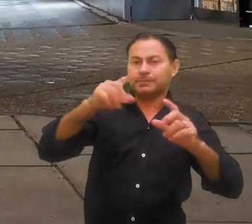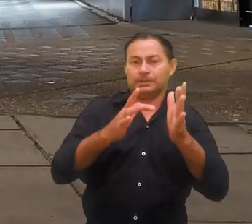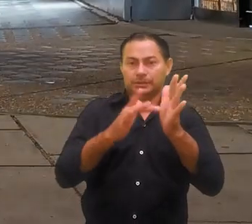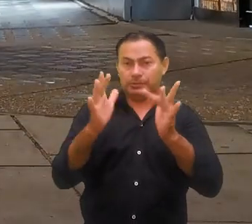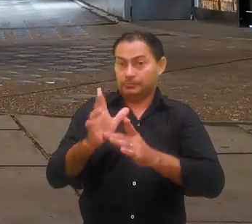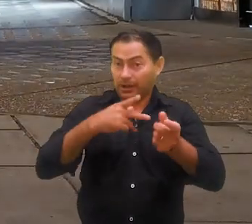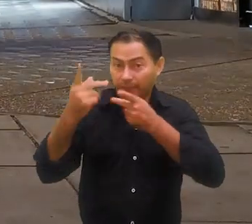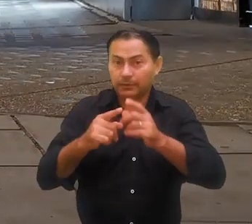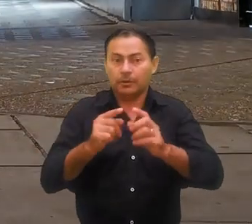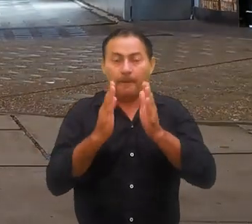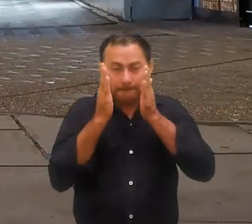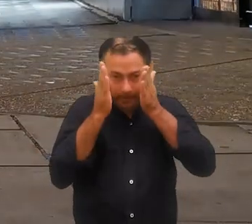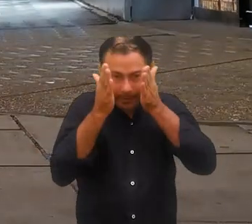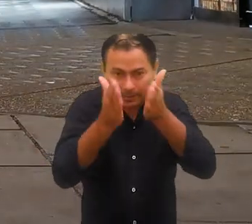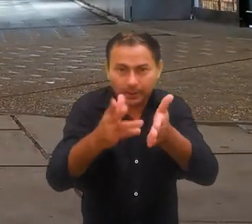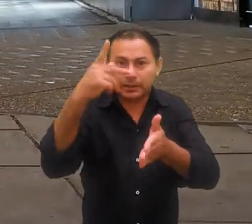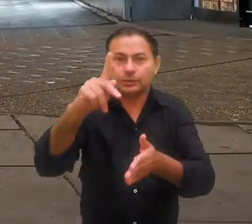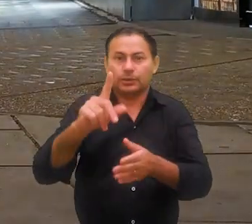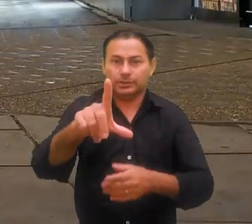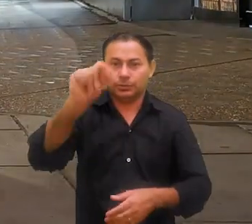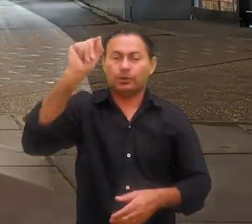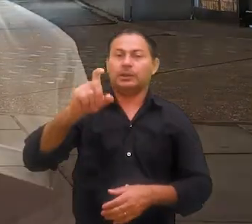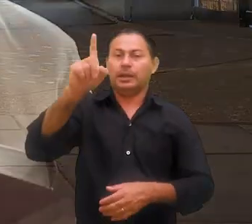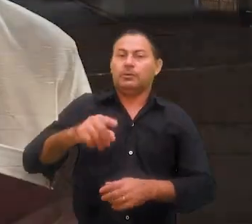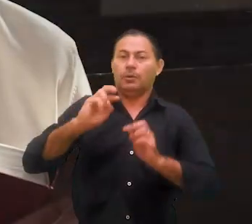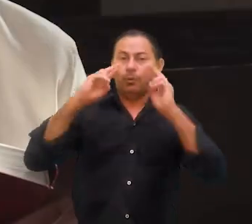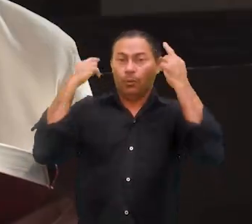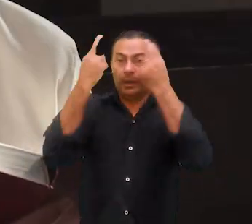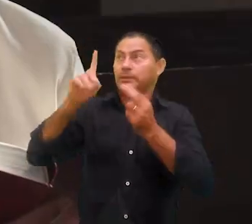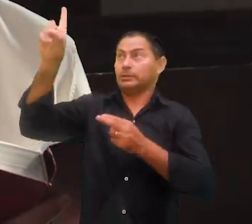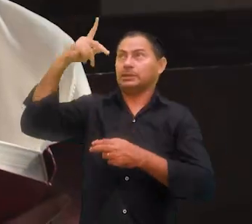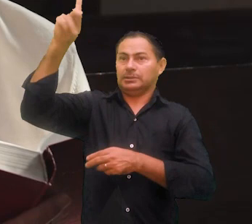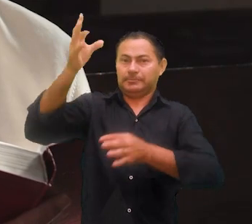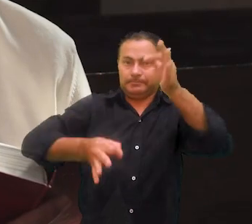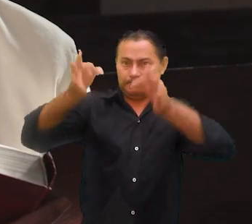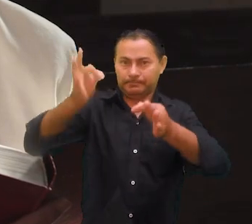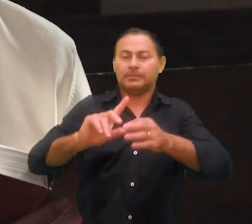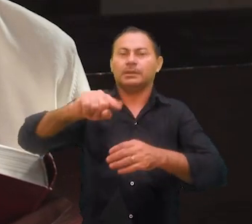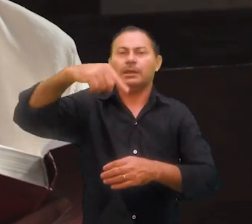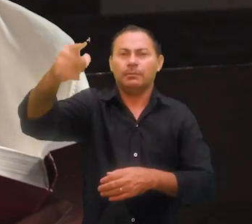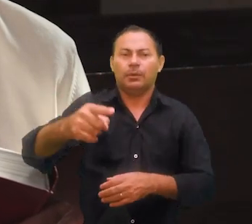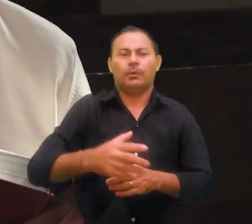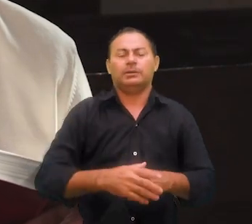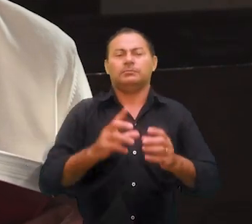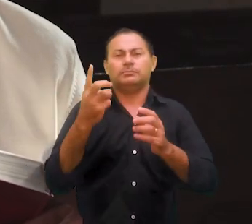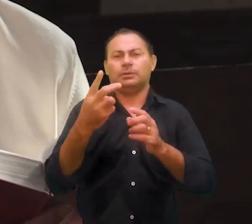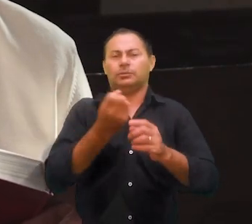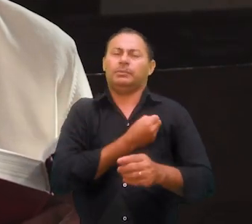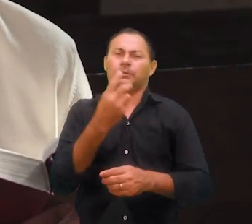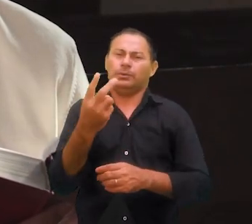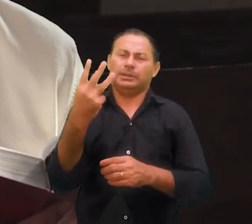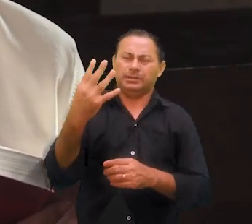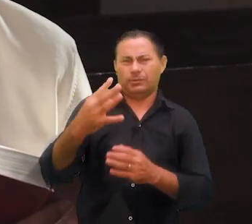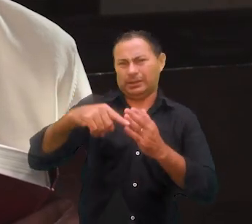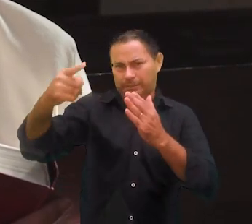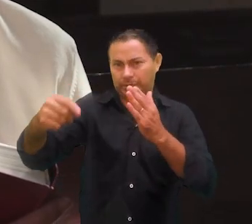no terceiro? Jesus está dizendo que o centro das suas prioridades deve ser o reino de Deus e a sua justiça. E depois vem a